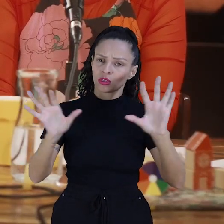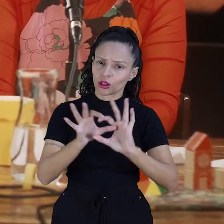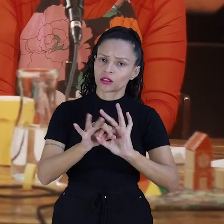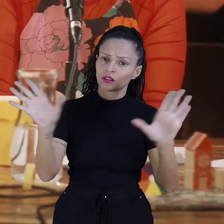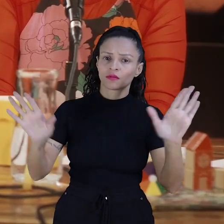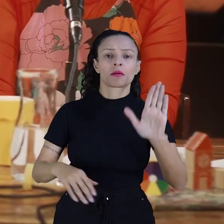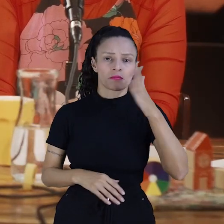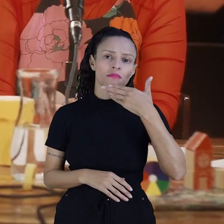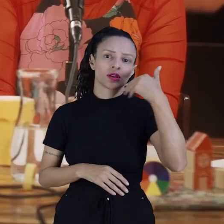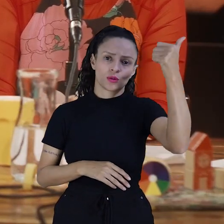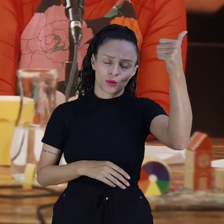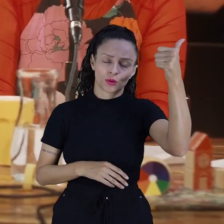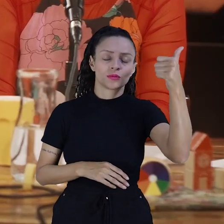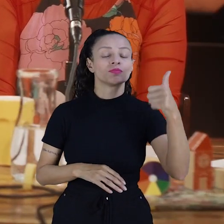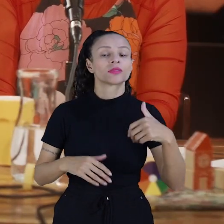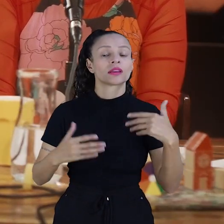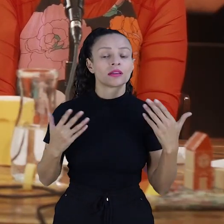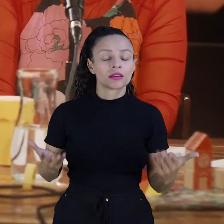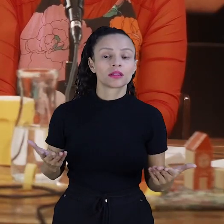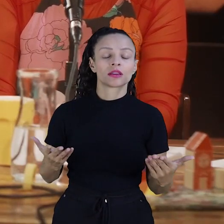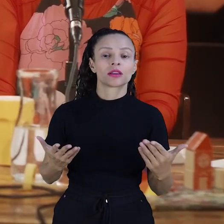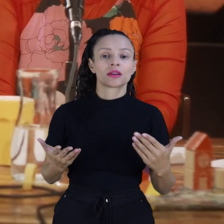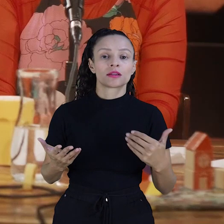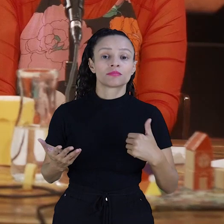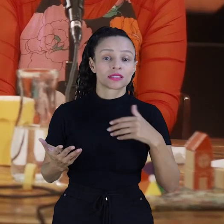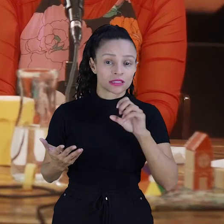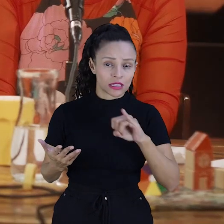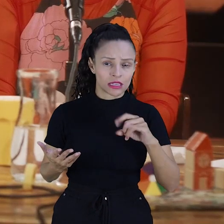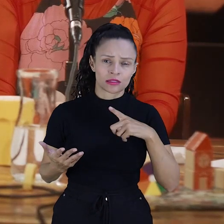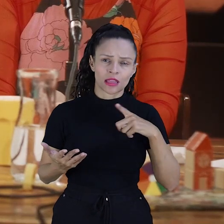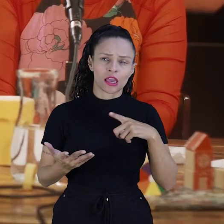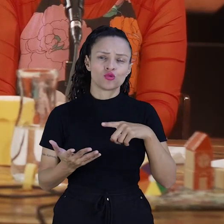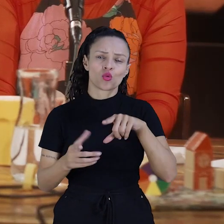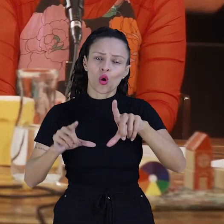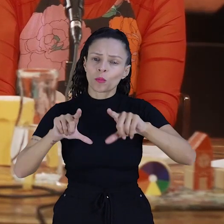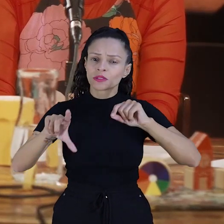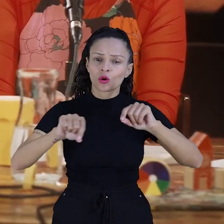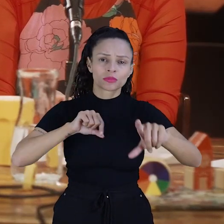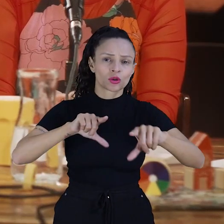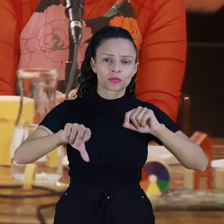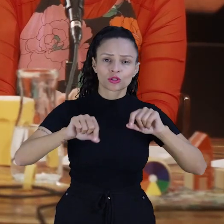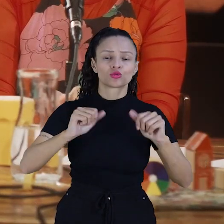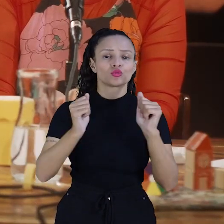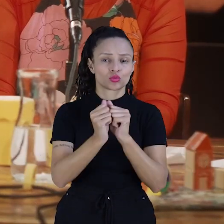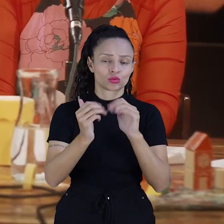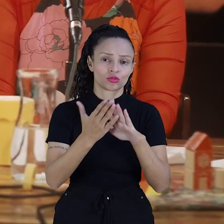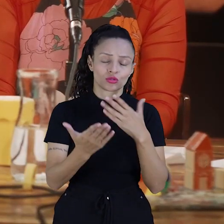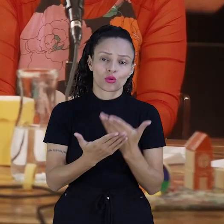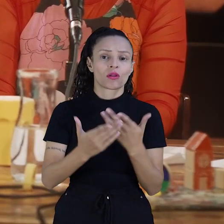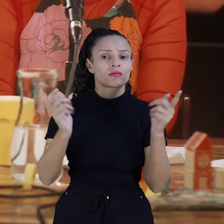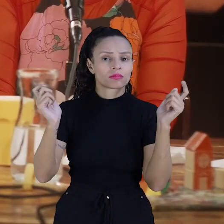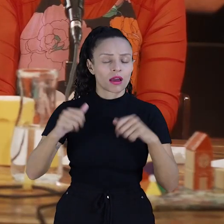dizer, melhor. E quanto mais opções eu tiver junto com esta escola de